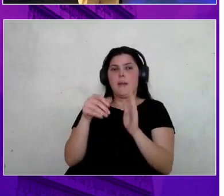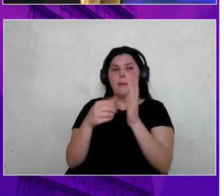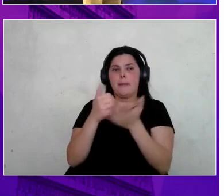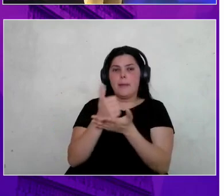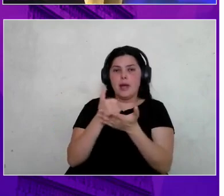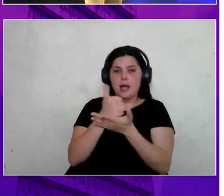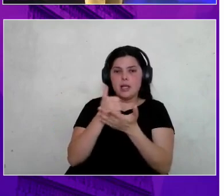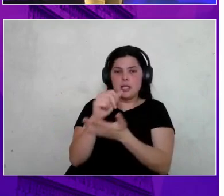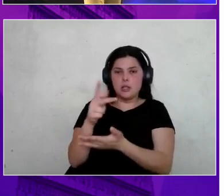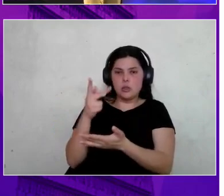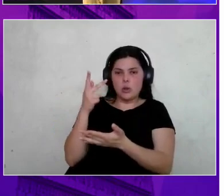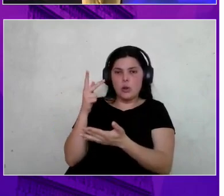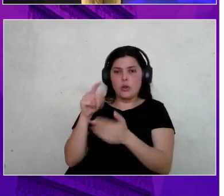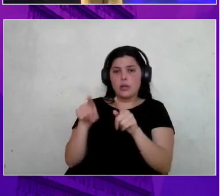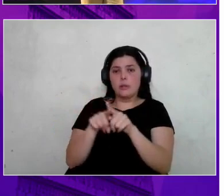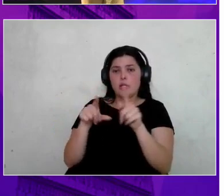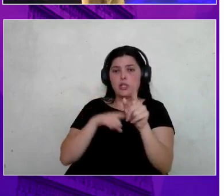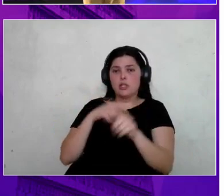e tínhamos um custo